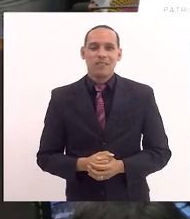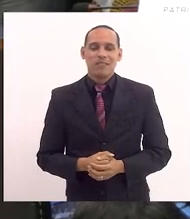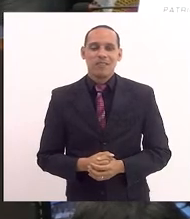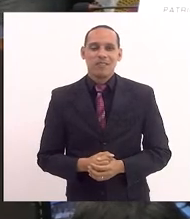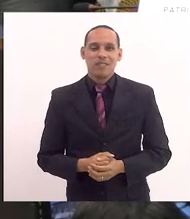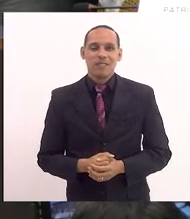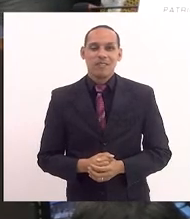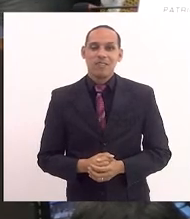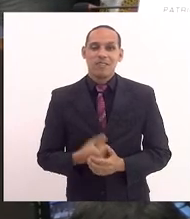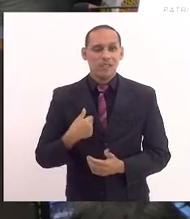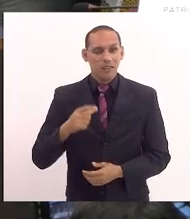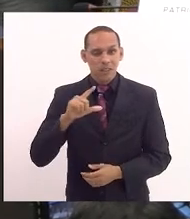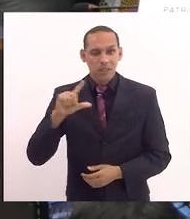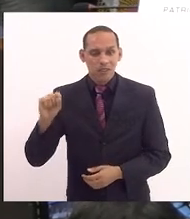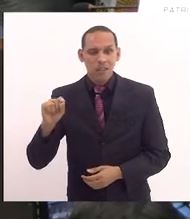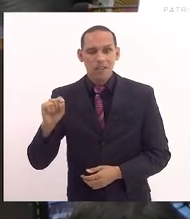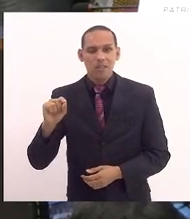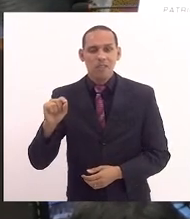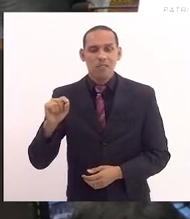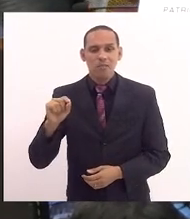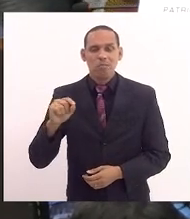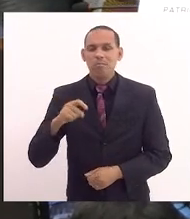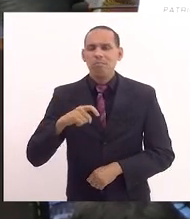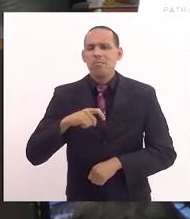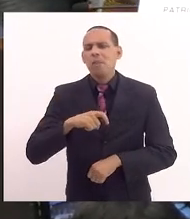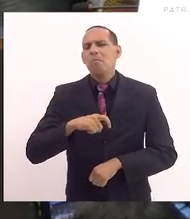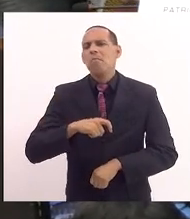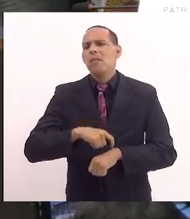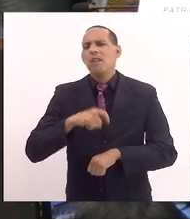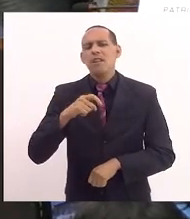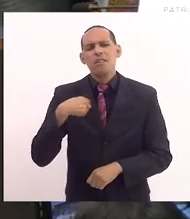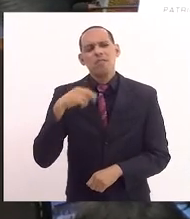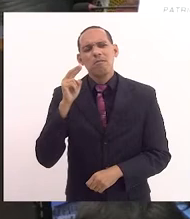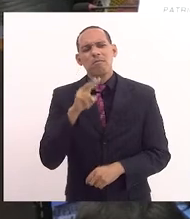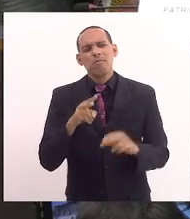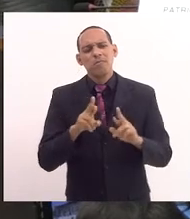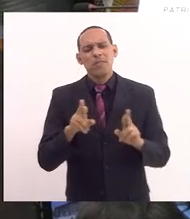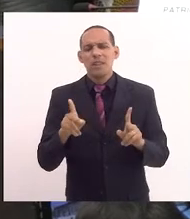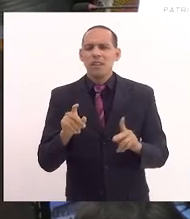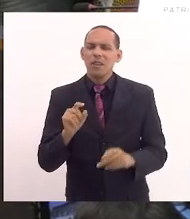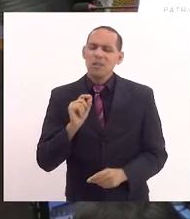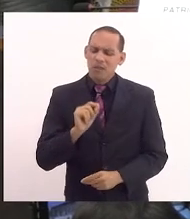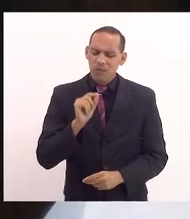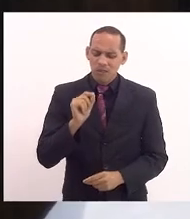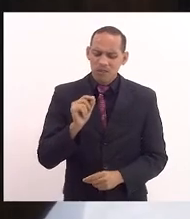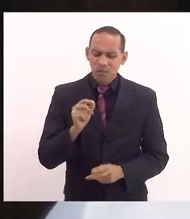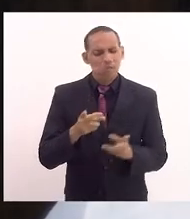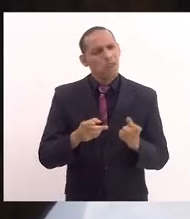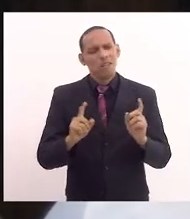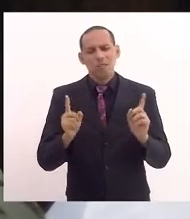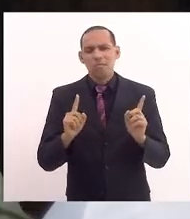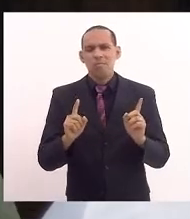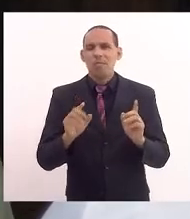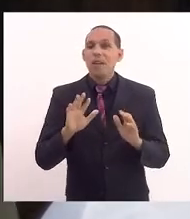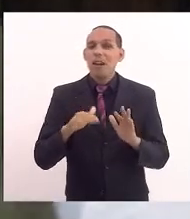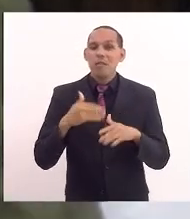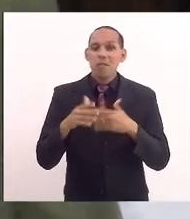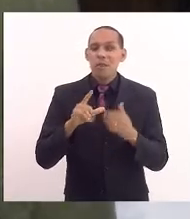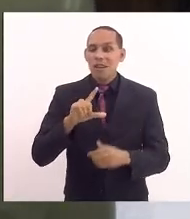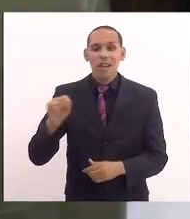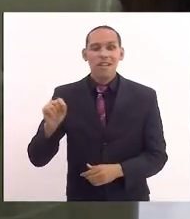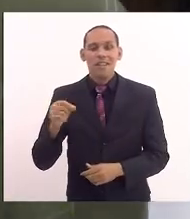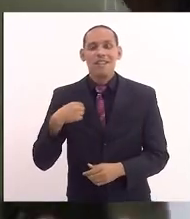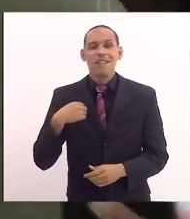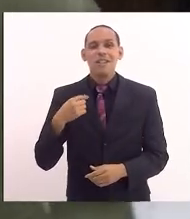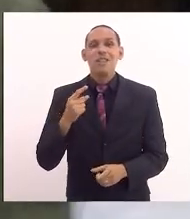E assim que eu saí, no momento eu percebi que tinha alguma coisa diferente, mas não consegui detectar na hora. Mas assim que eu saí, eu descobri